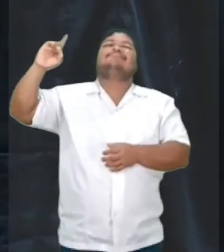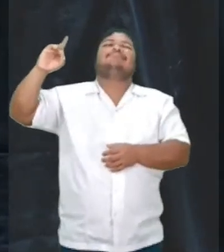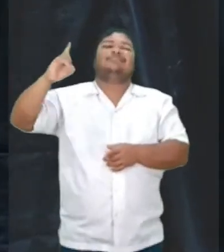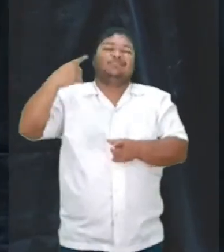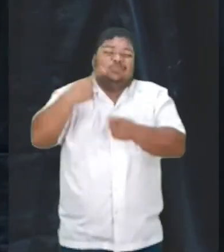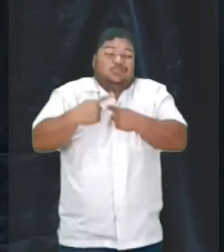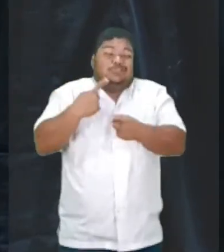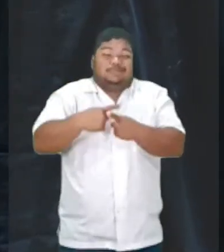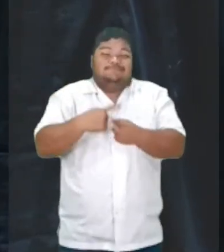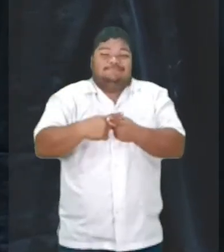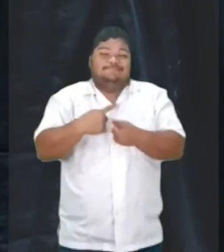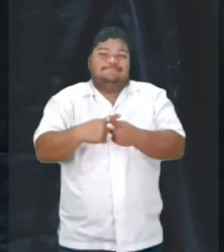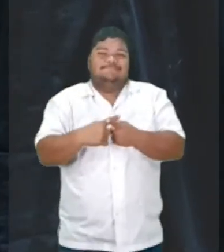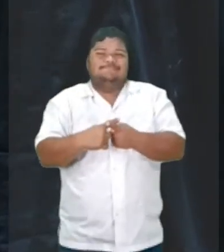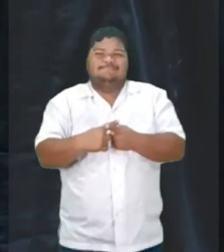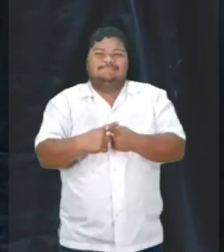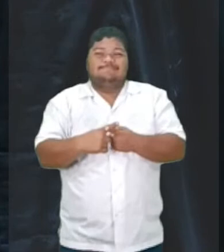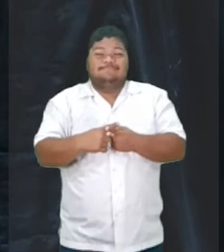Deus